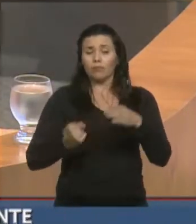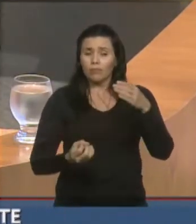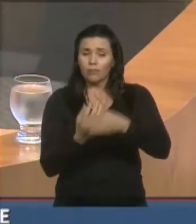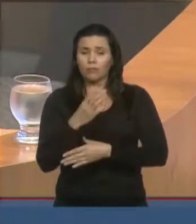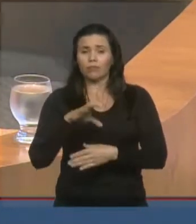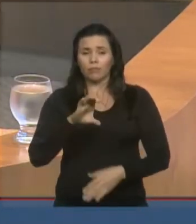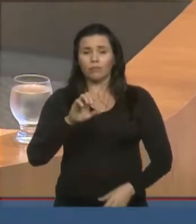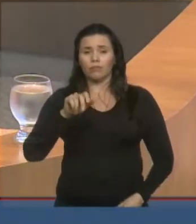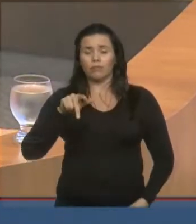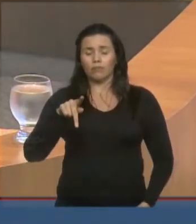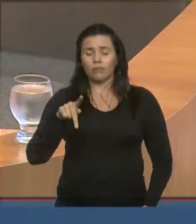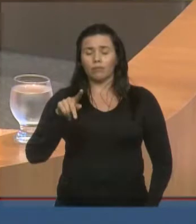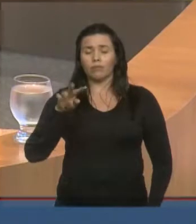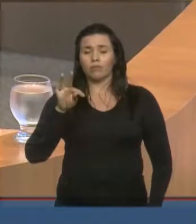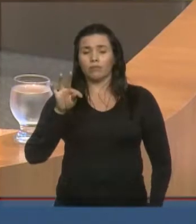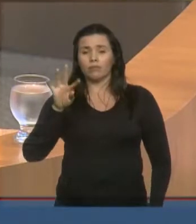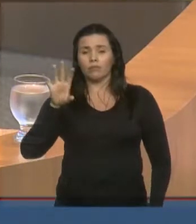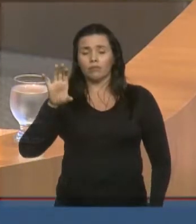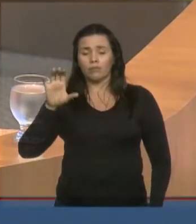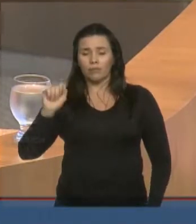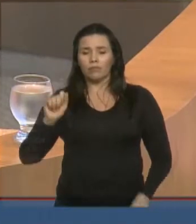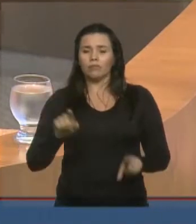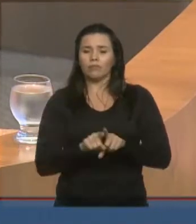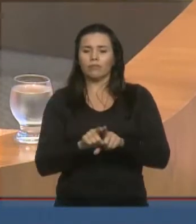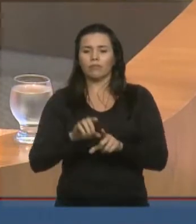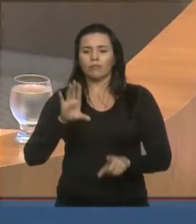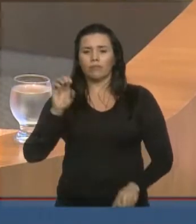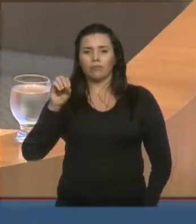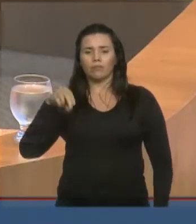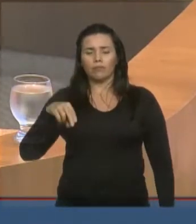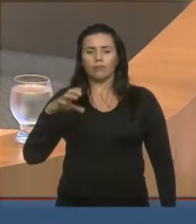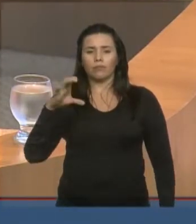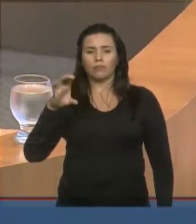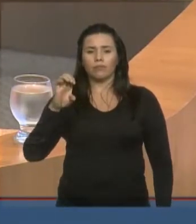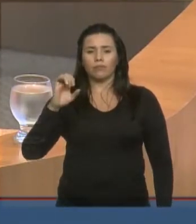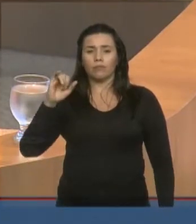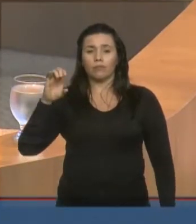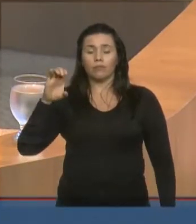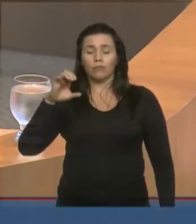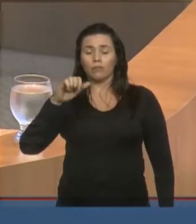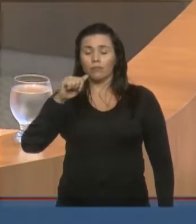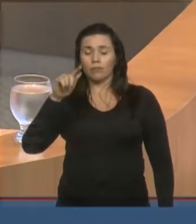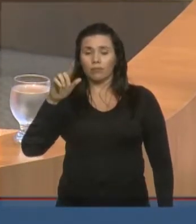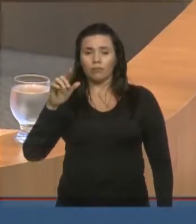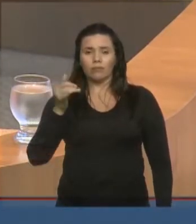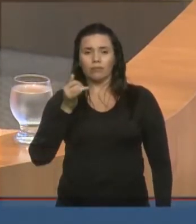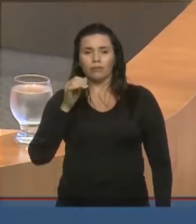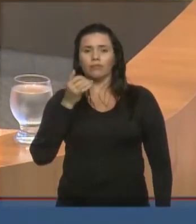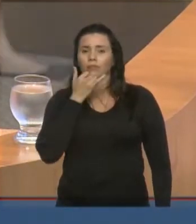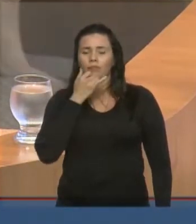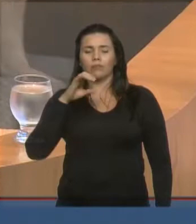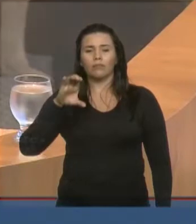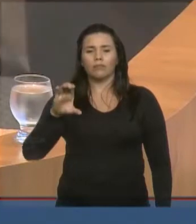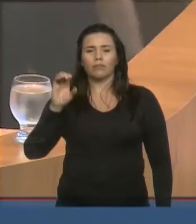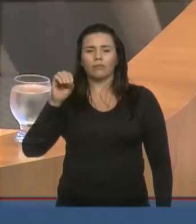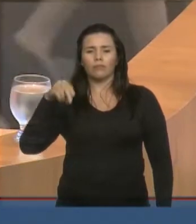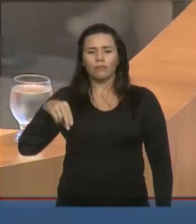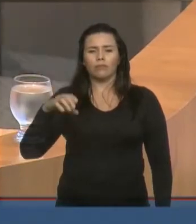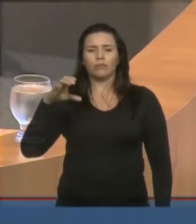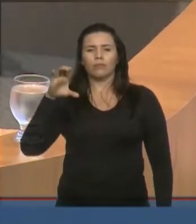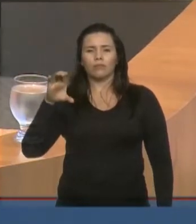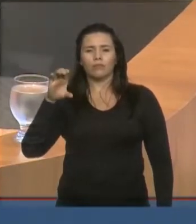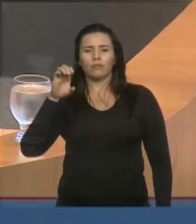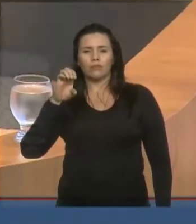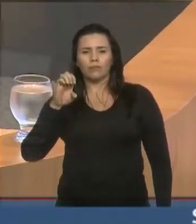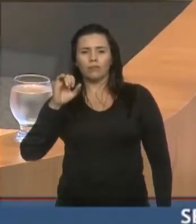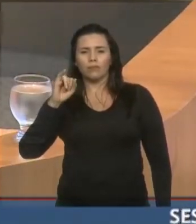juntamente com a doutora Conceição, assistente social e perita, que também participa da direção desse centro, sem as quais eu já posso adiantar